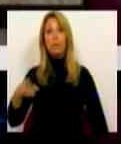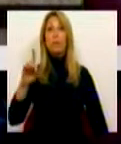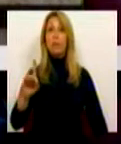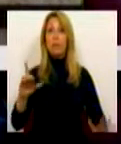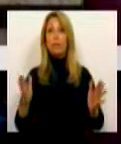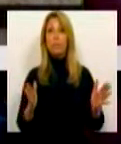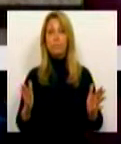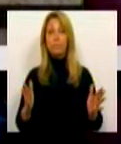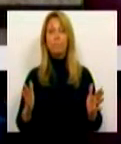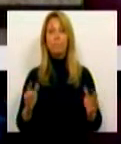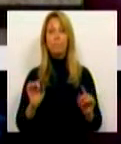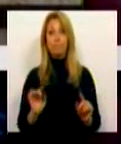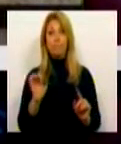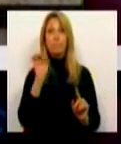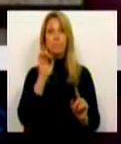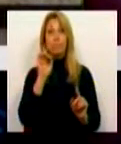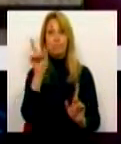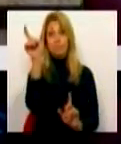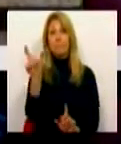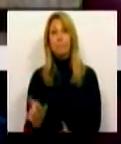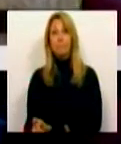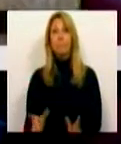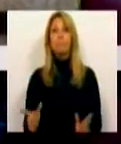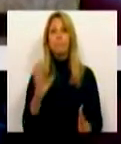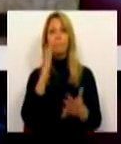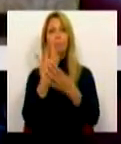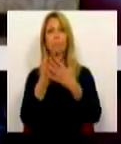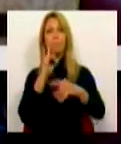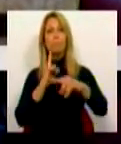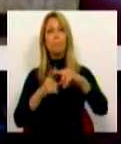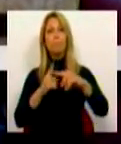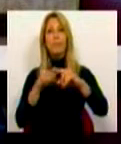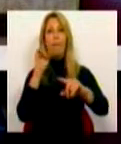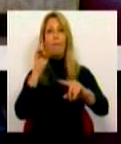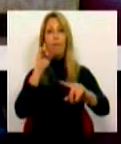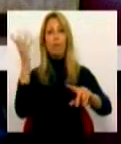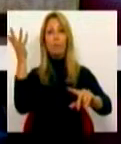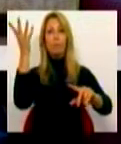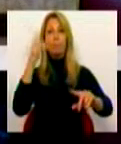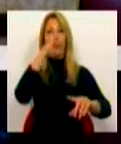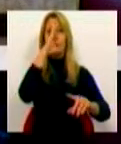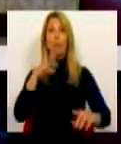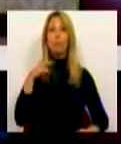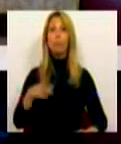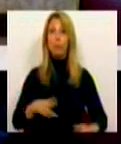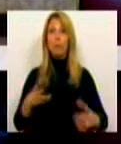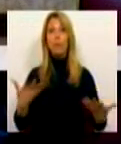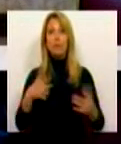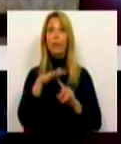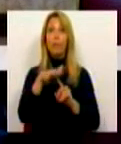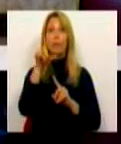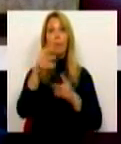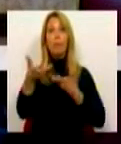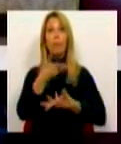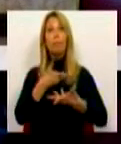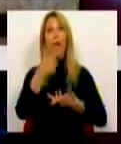1996. Nessa qualidade, prestigiou o Estado português e influenciou o entendimento que temos hoje do